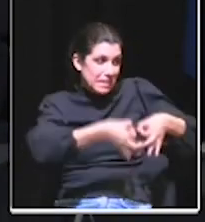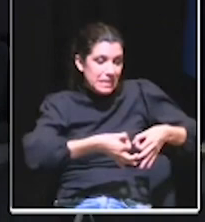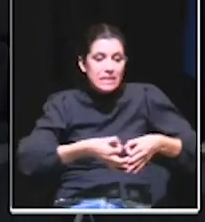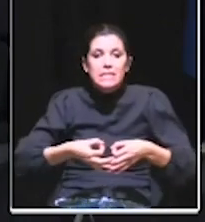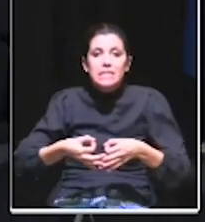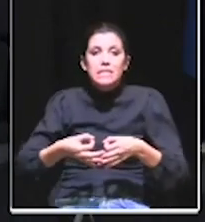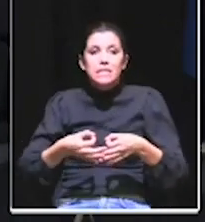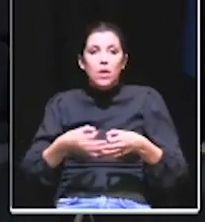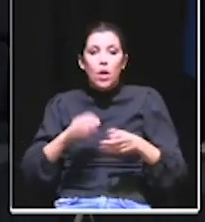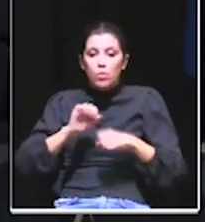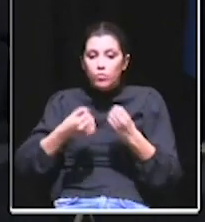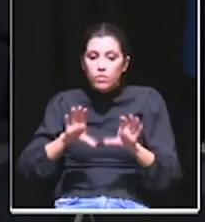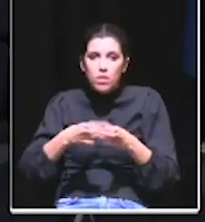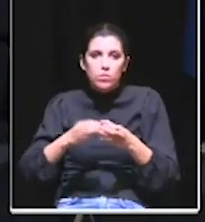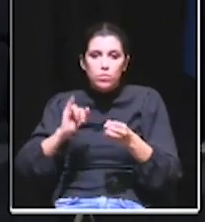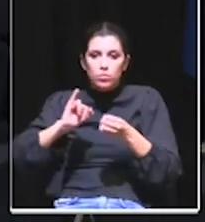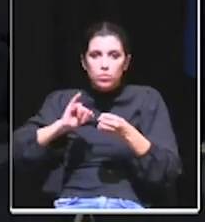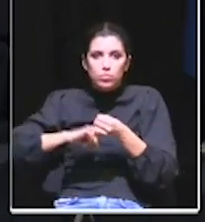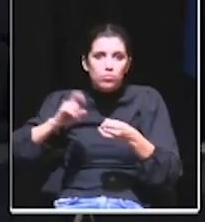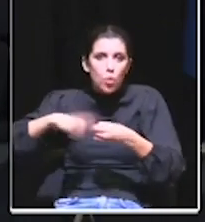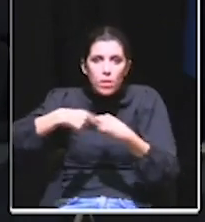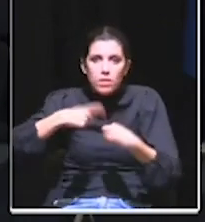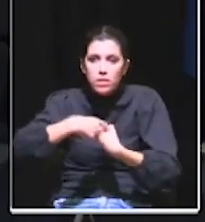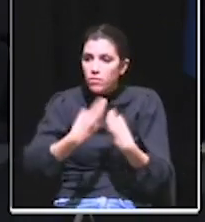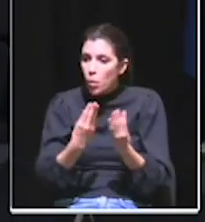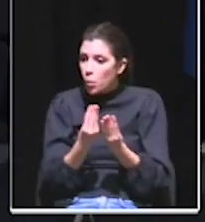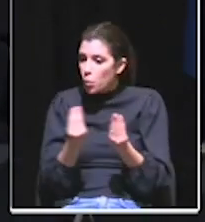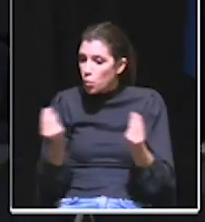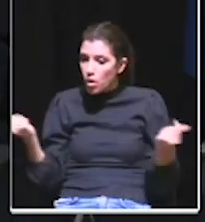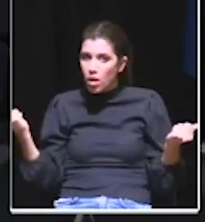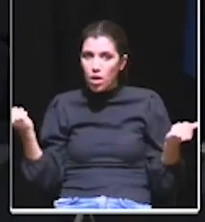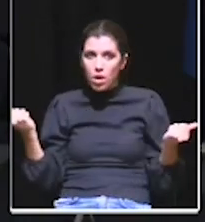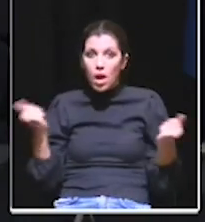que tem estado completamente desaparecido do nosso